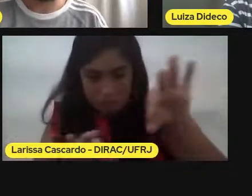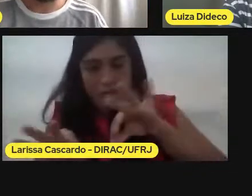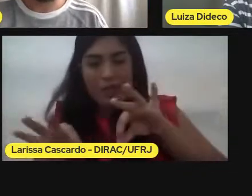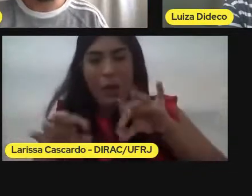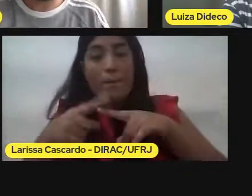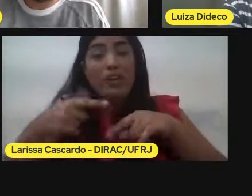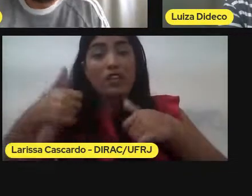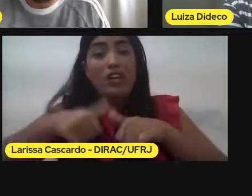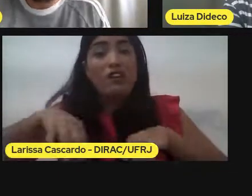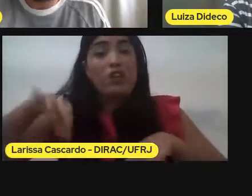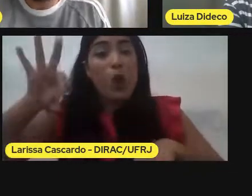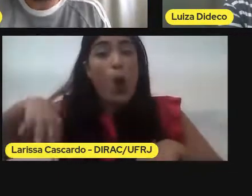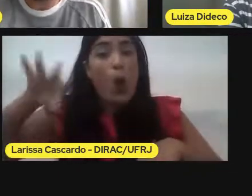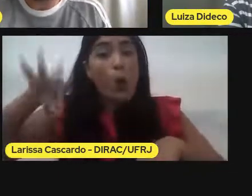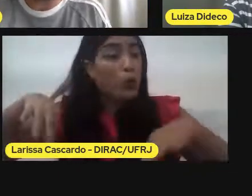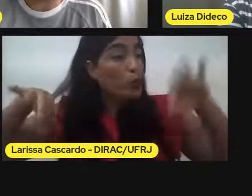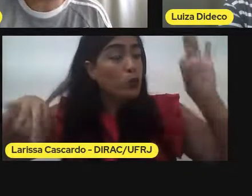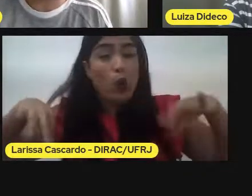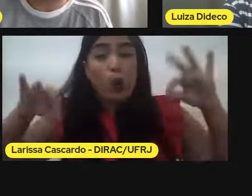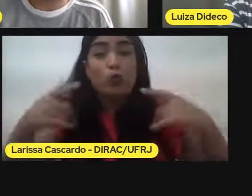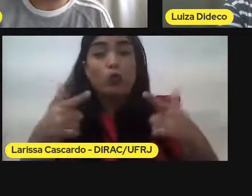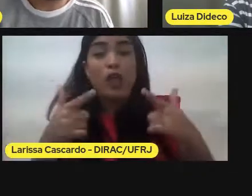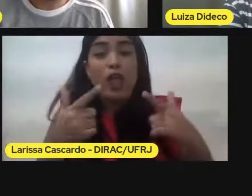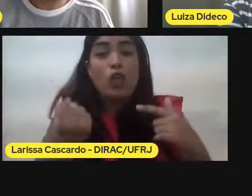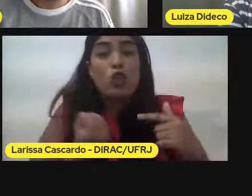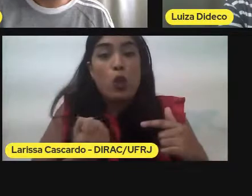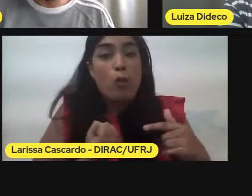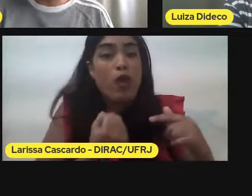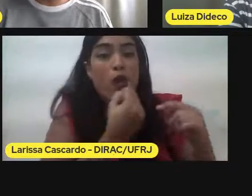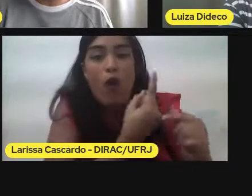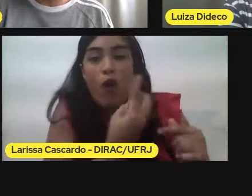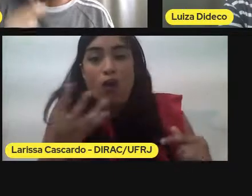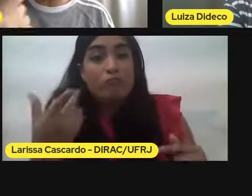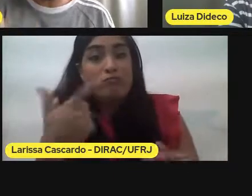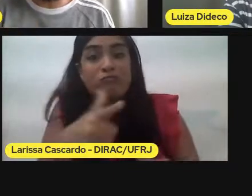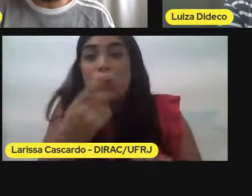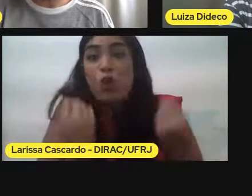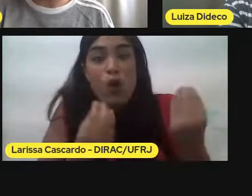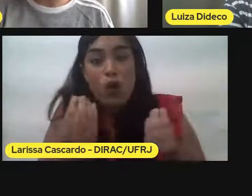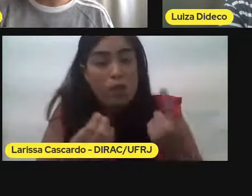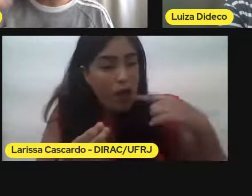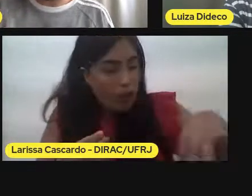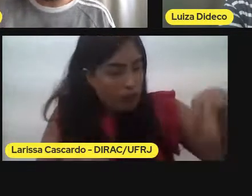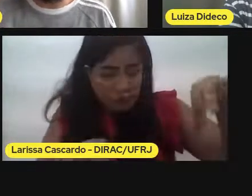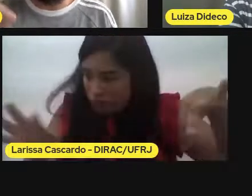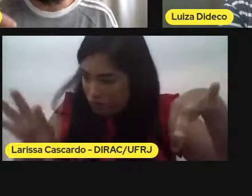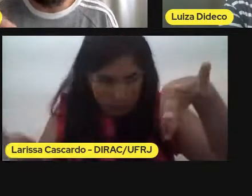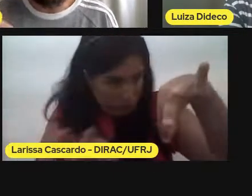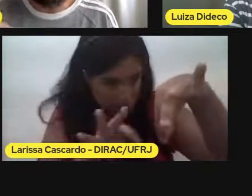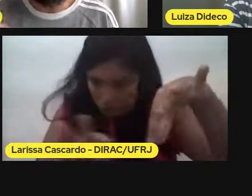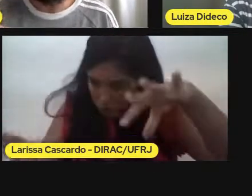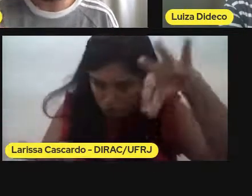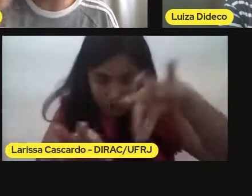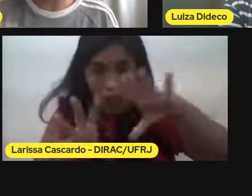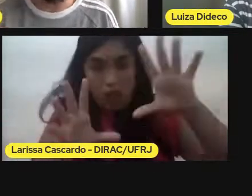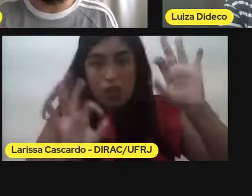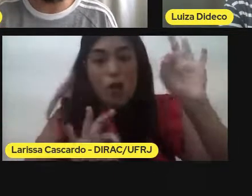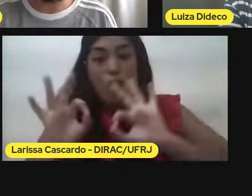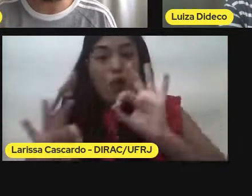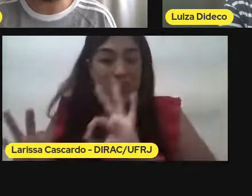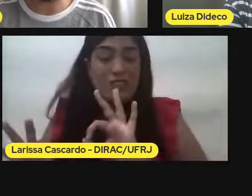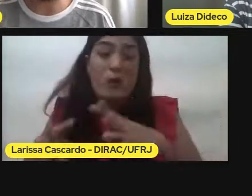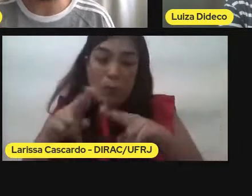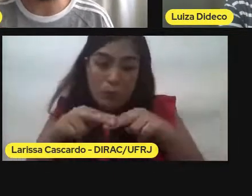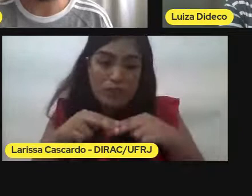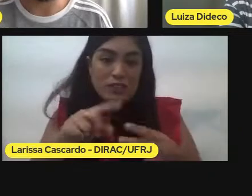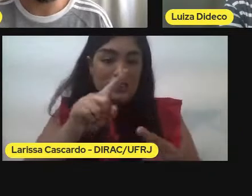soltos em livro, mas isso não se faz possível. O que não tira de maneira nenhuma, e muito ao contrário, a